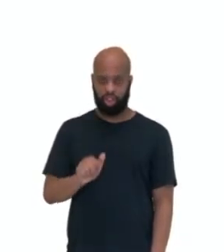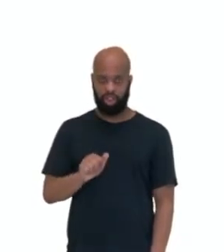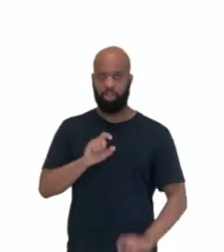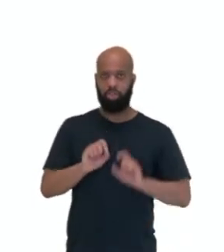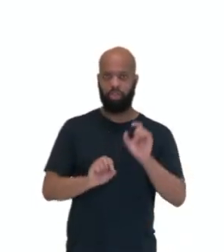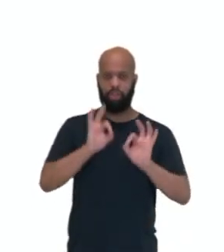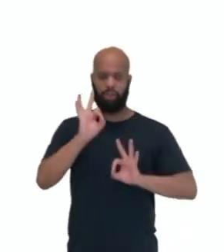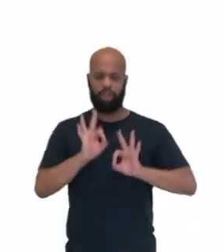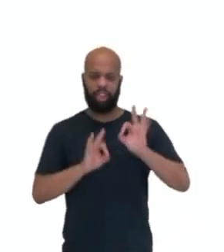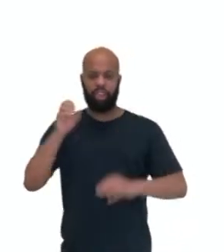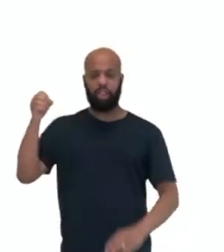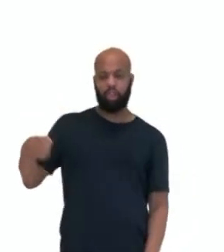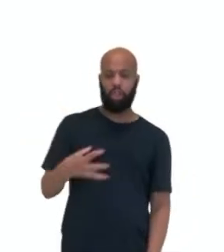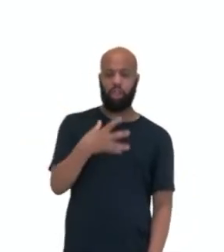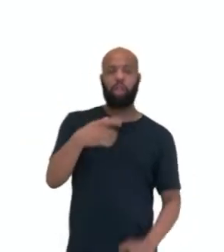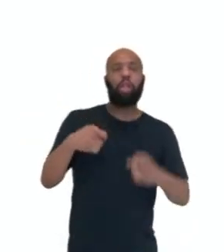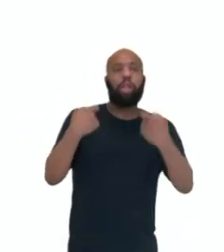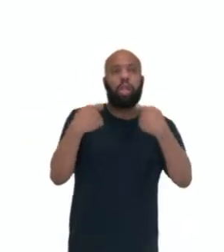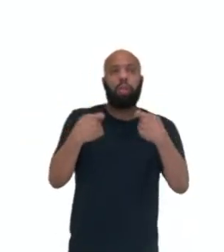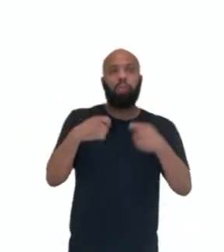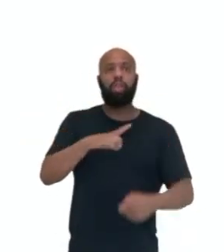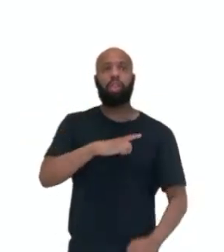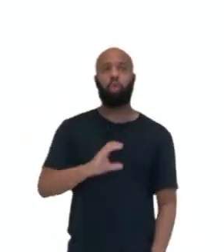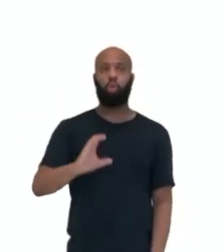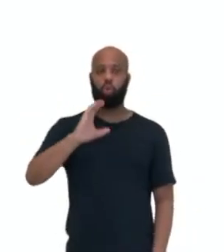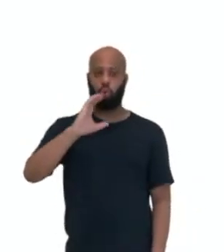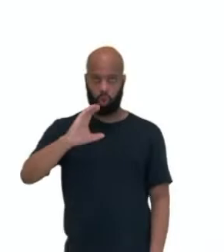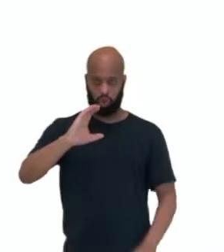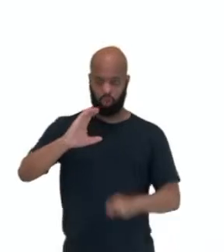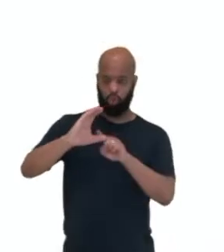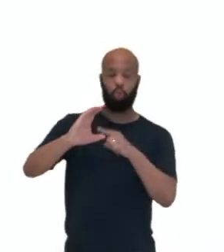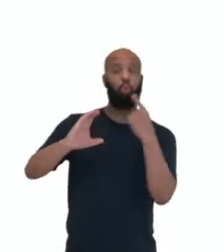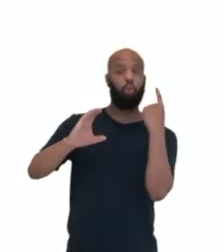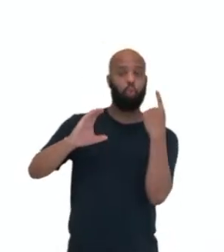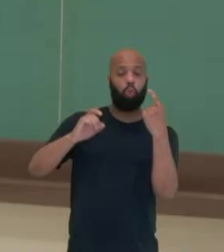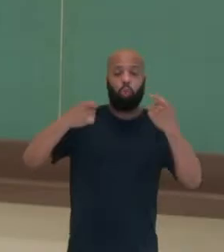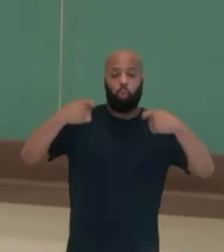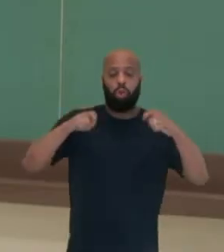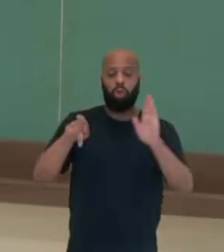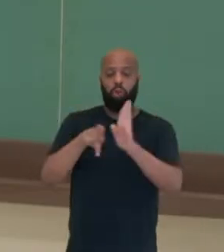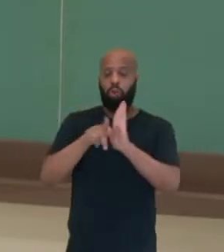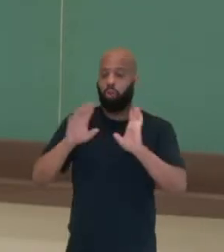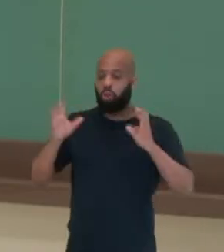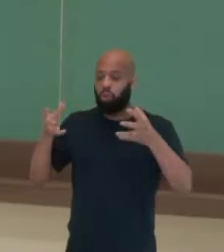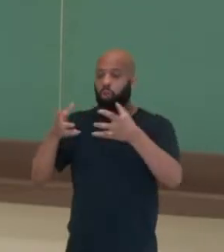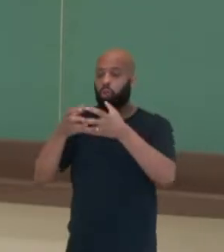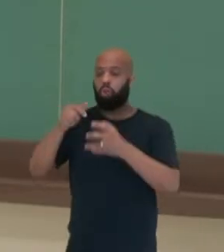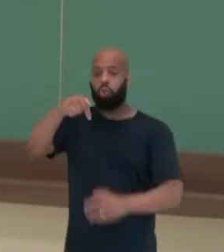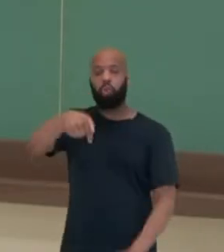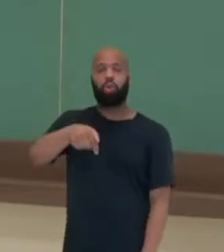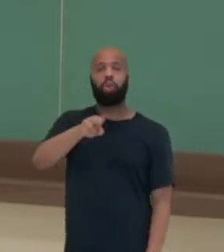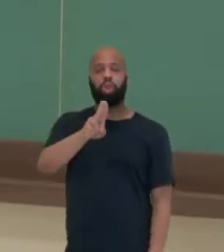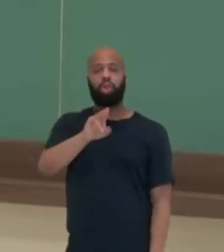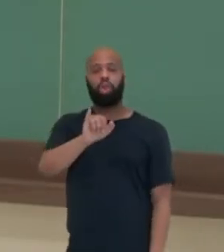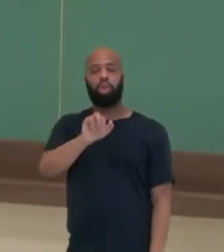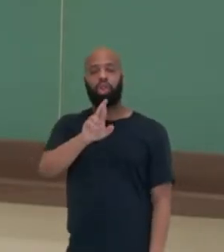menos um carbono quiral. Professor, o que é um carbono quiral? É um